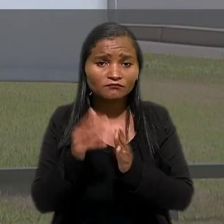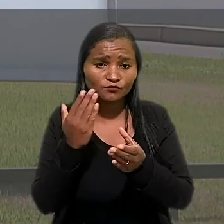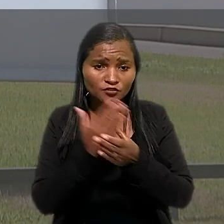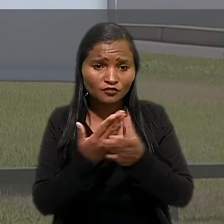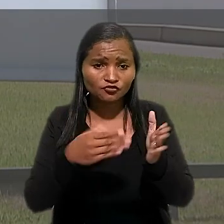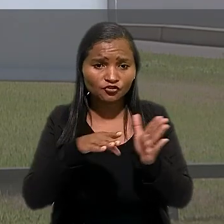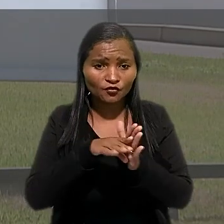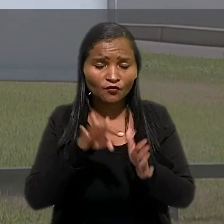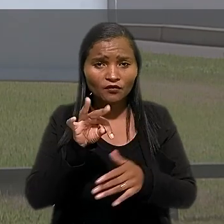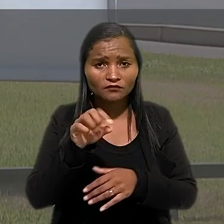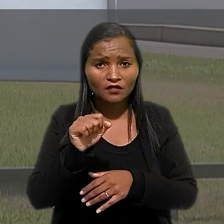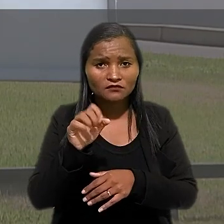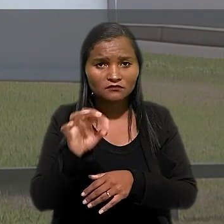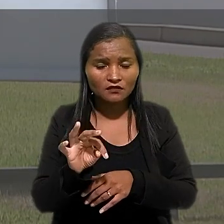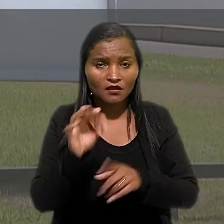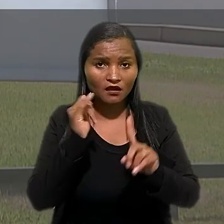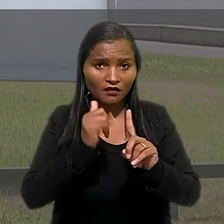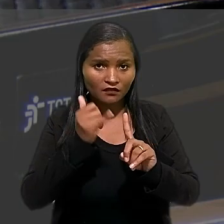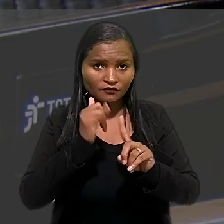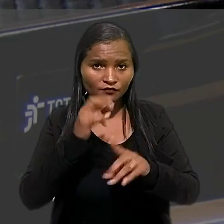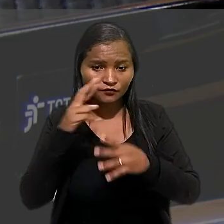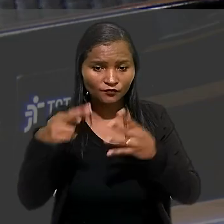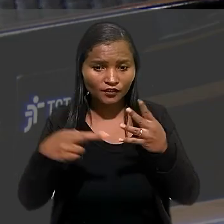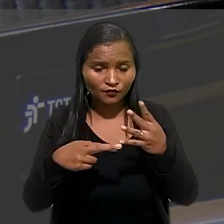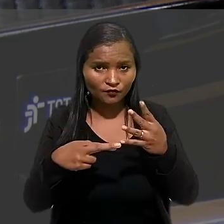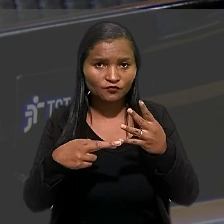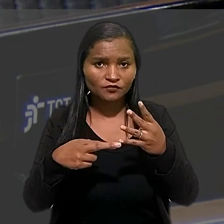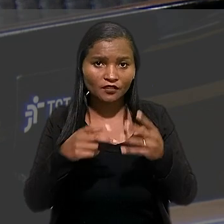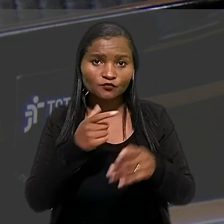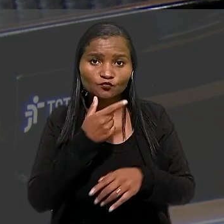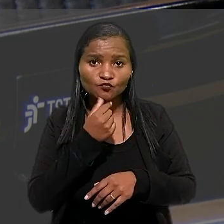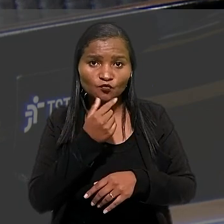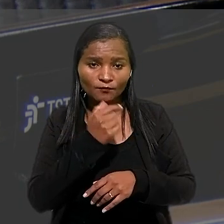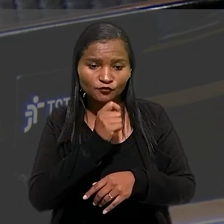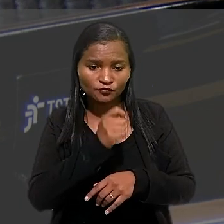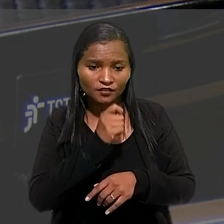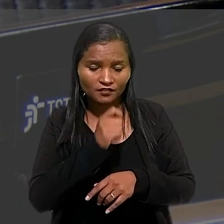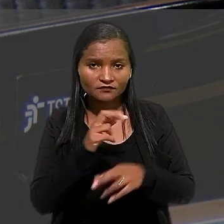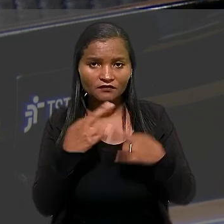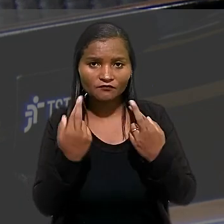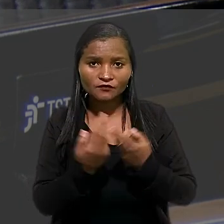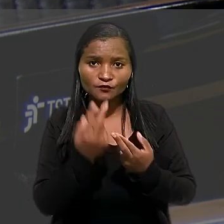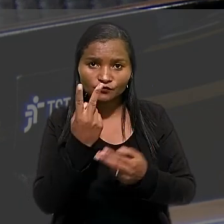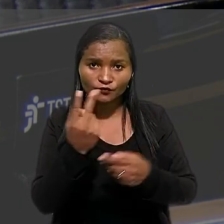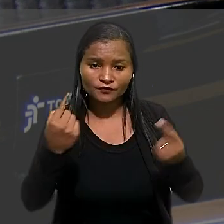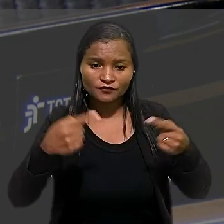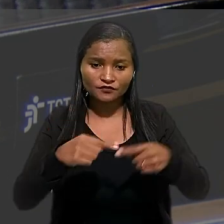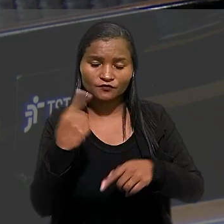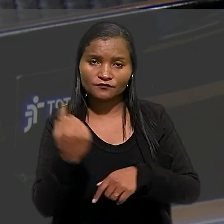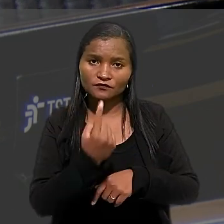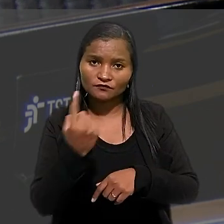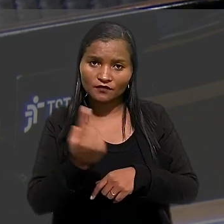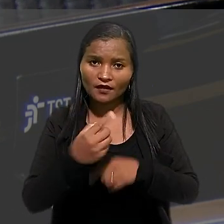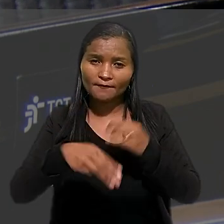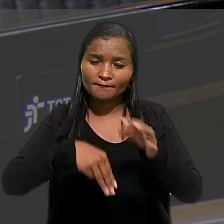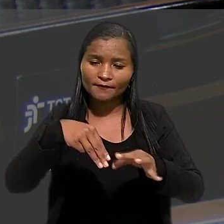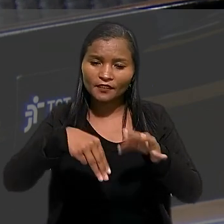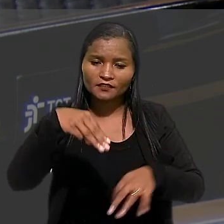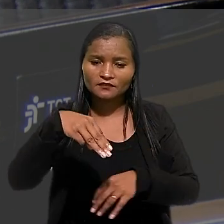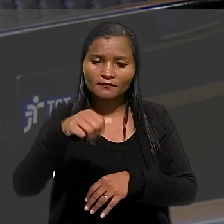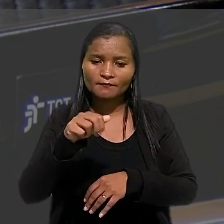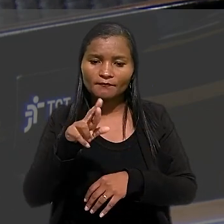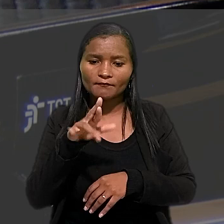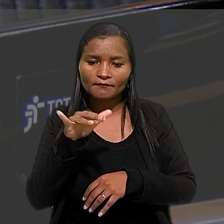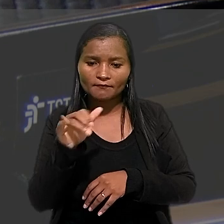caso chegou ao Tribunal Superior do Trabalho. A relatora do recurso do espólio do jornalista, na seção 2 de dissídios individuais,